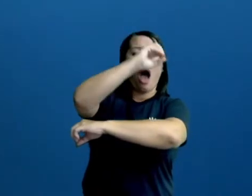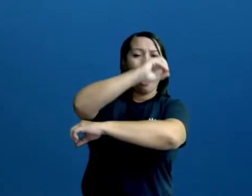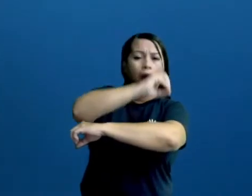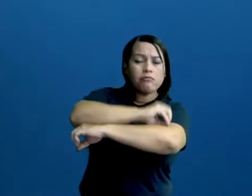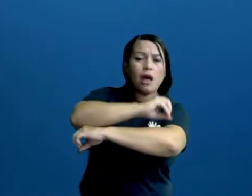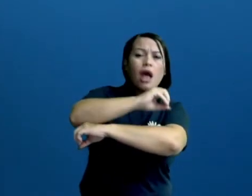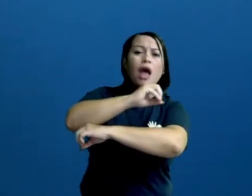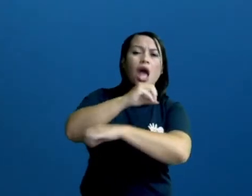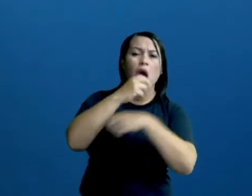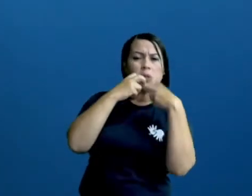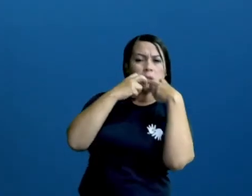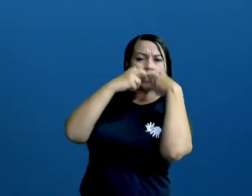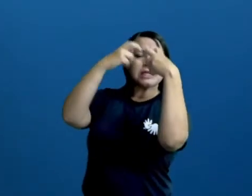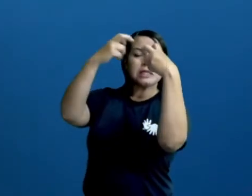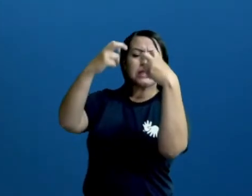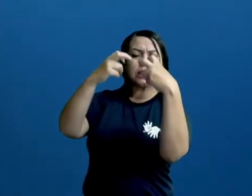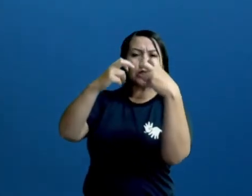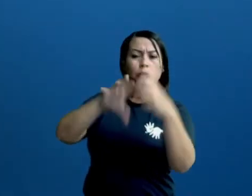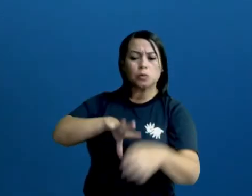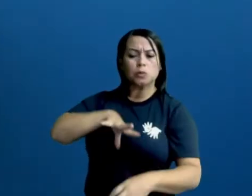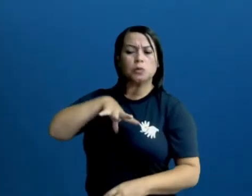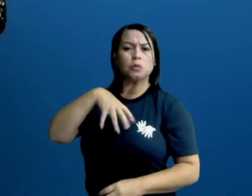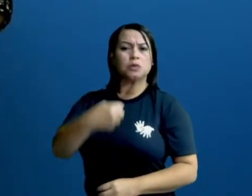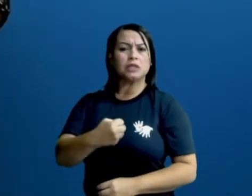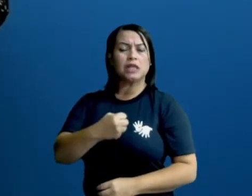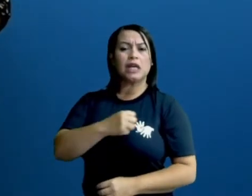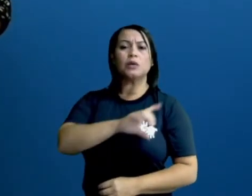de teus filhos denonados que nos